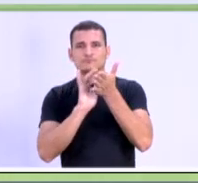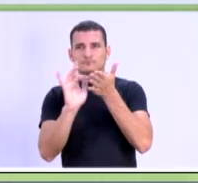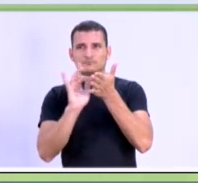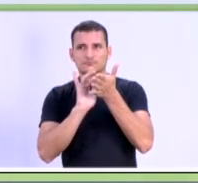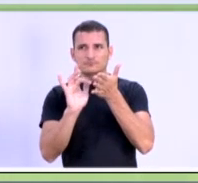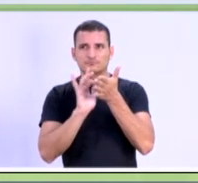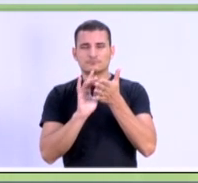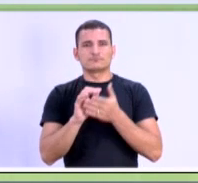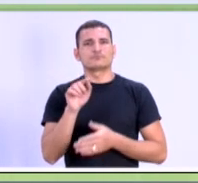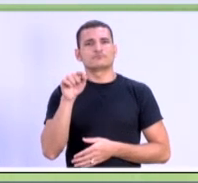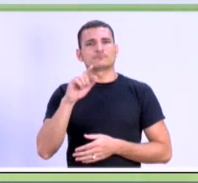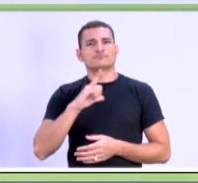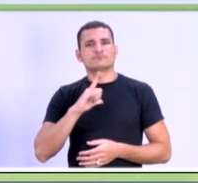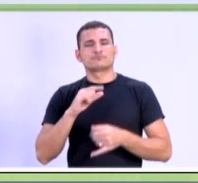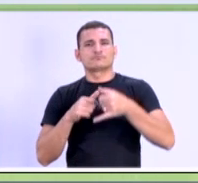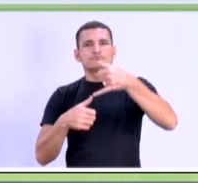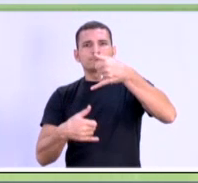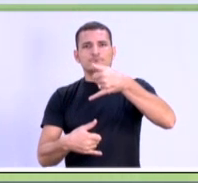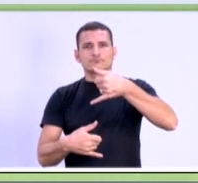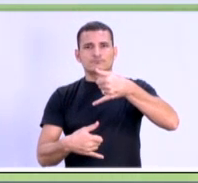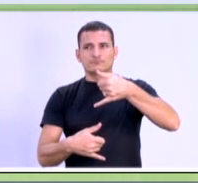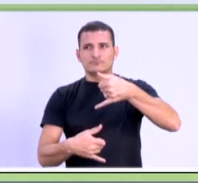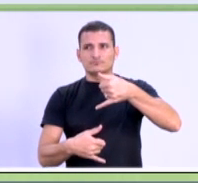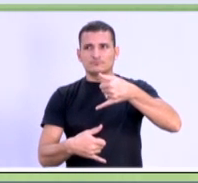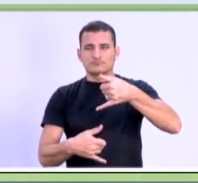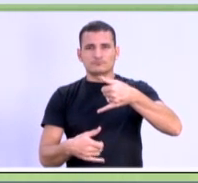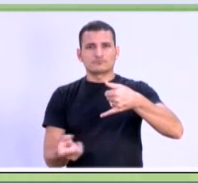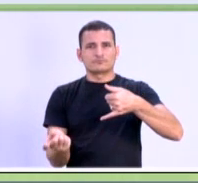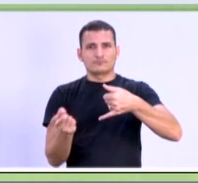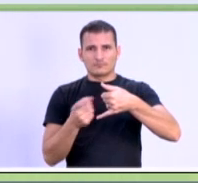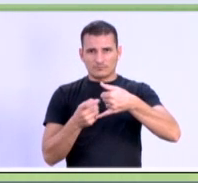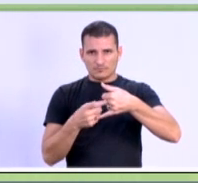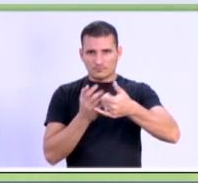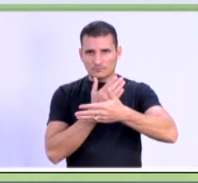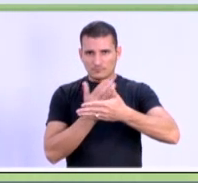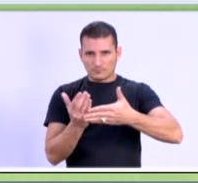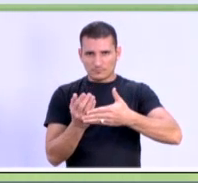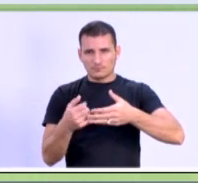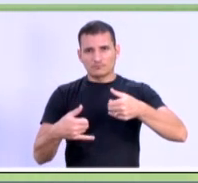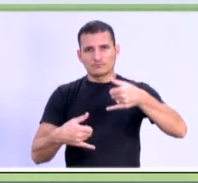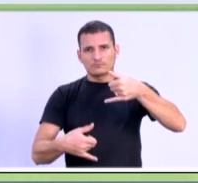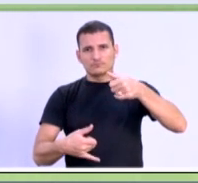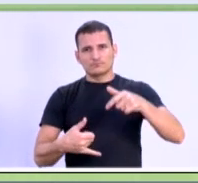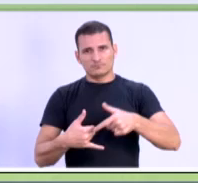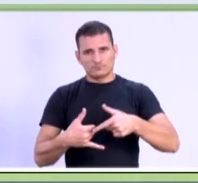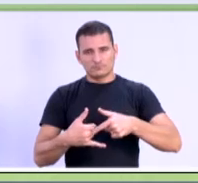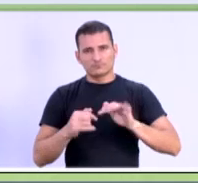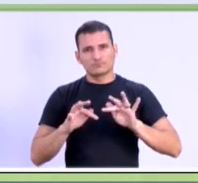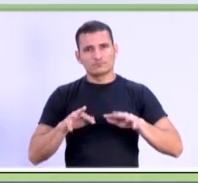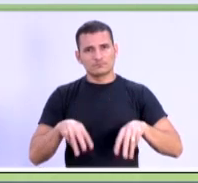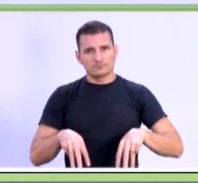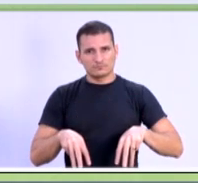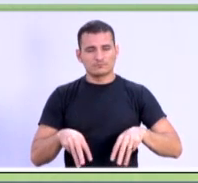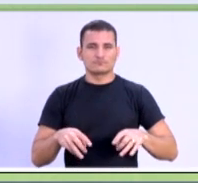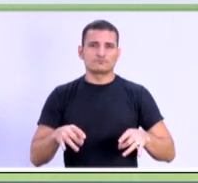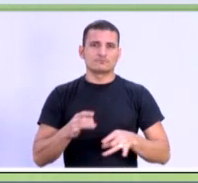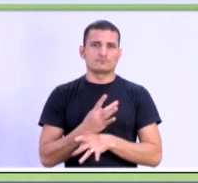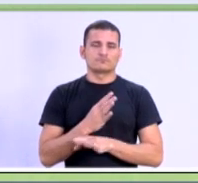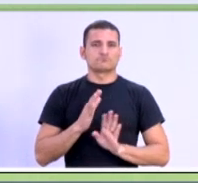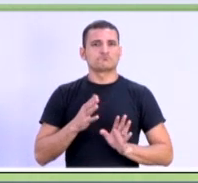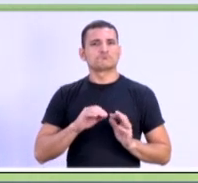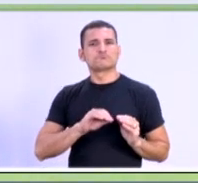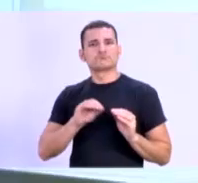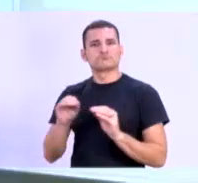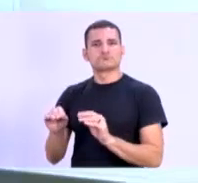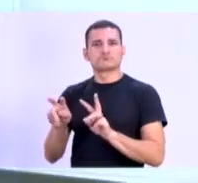um início e essa definição tem um final, né? Pronto, gente, eu acabei de mostrar para o computador o que é